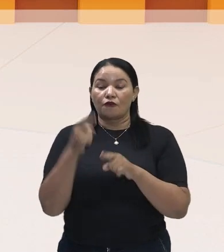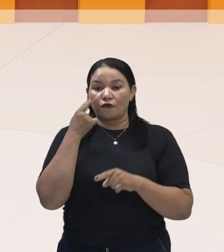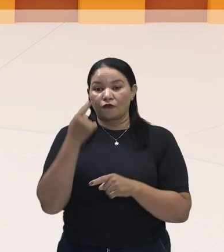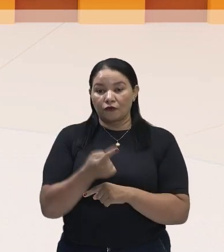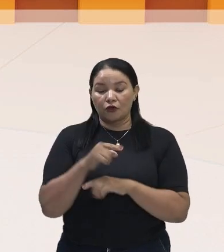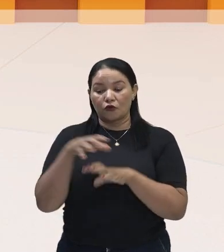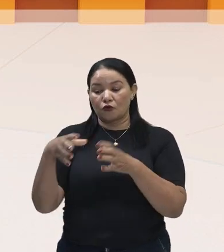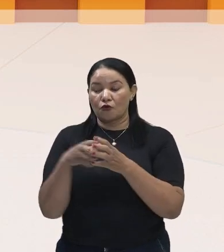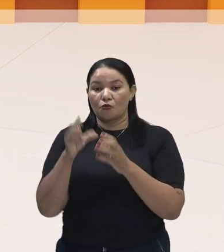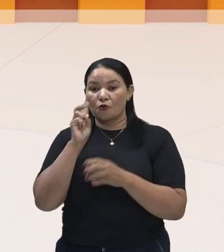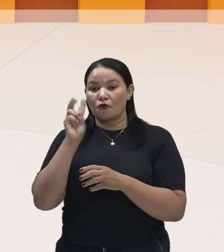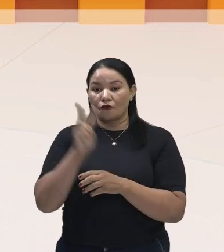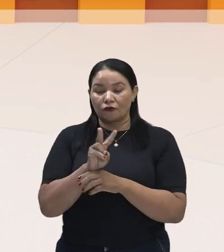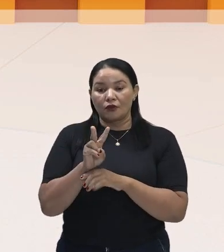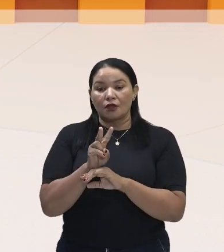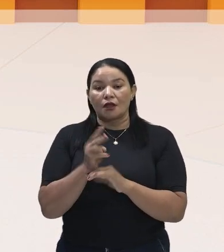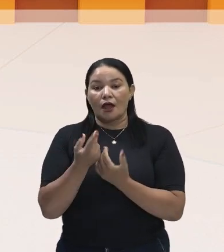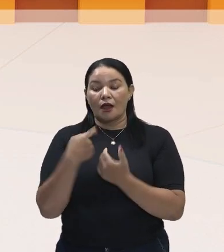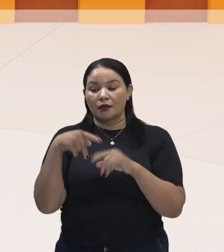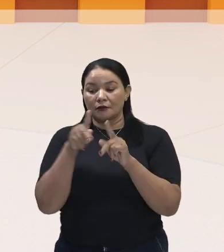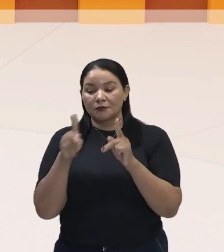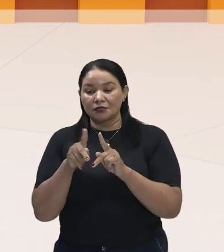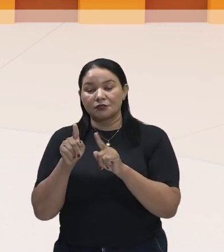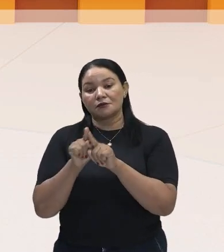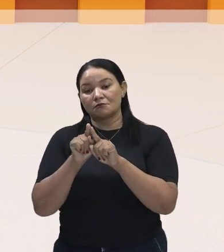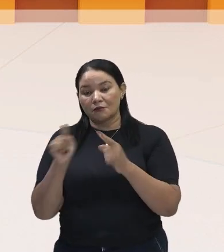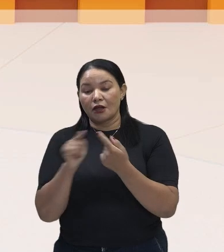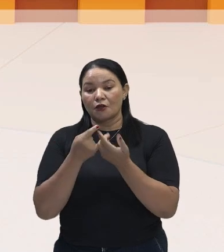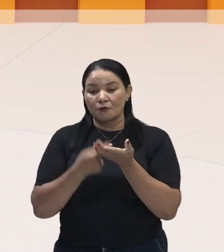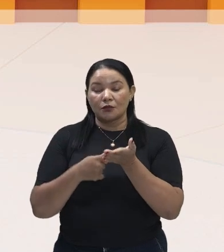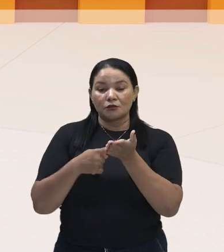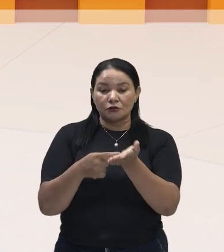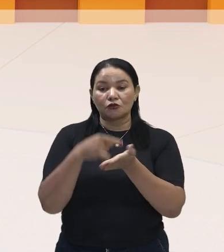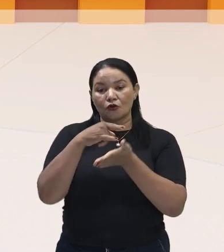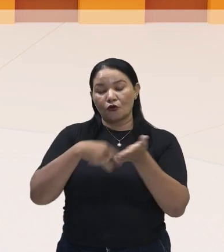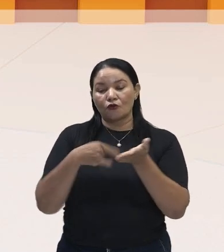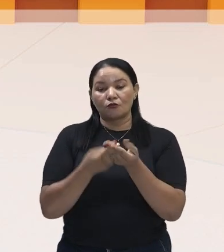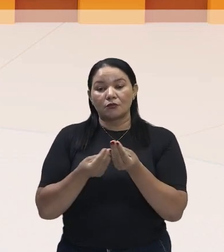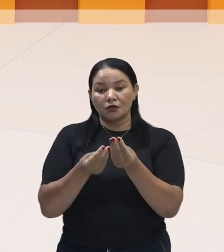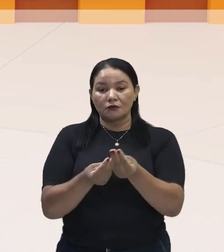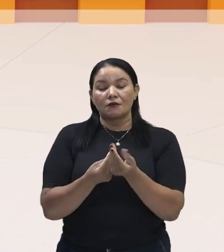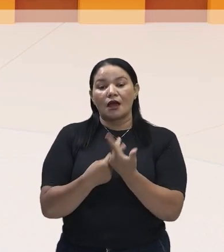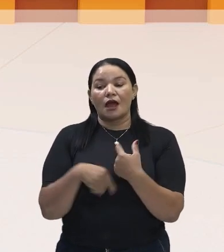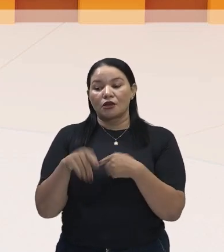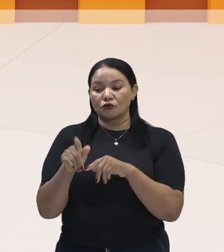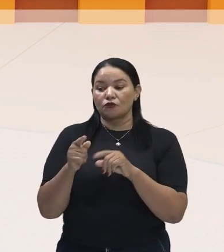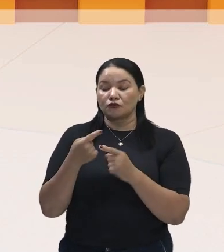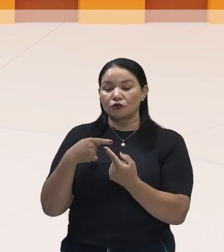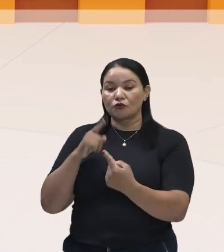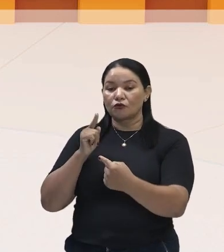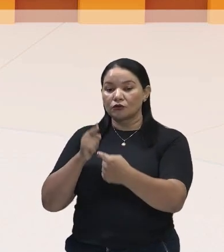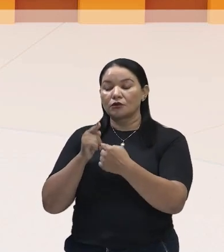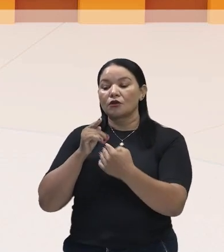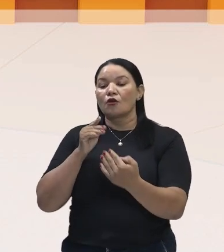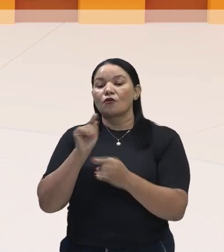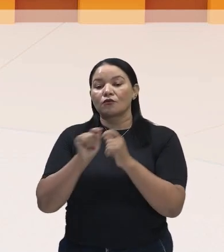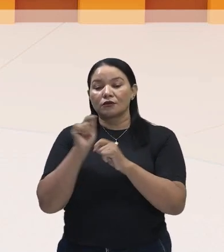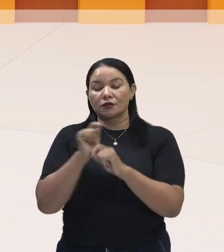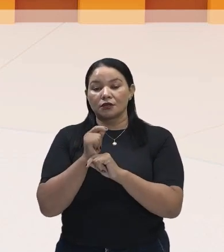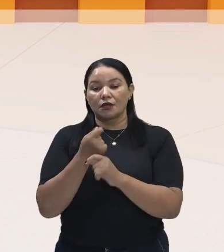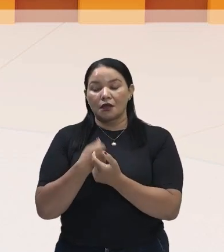pacífica para entregar uma petição ao czar e eles são recebidos à bala pelos soldados do